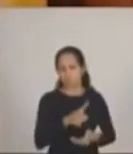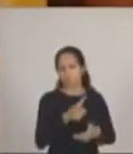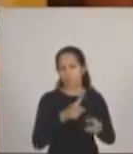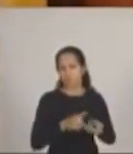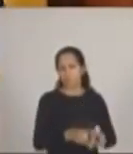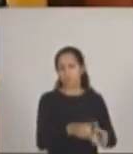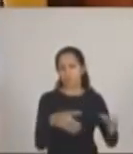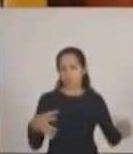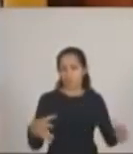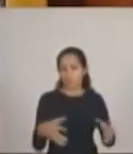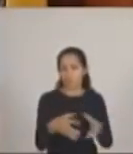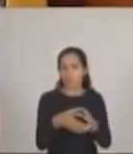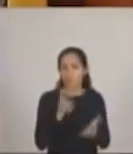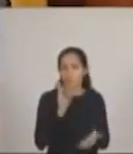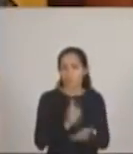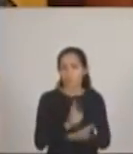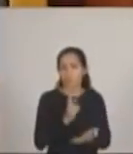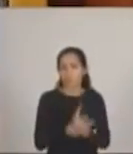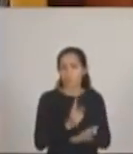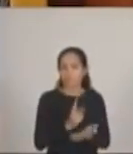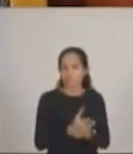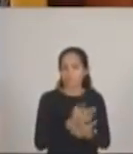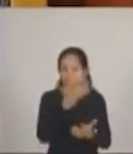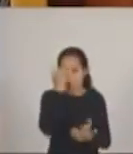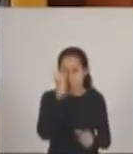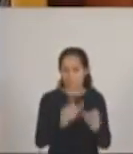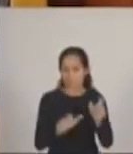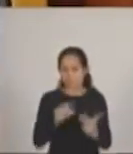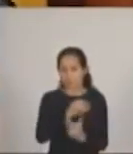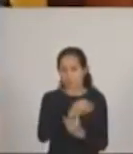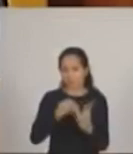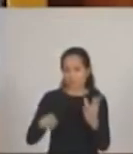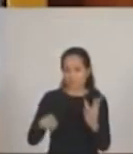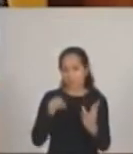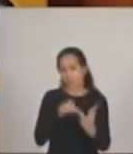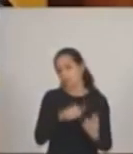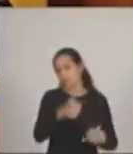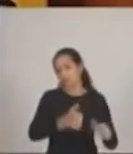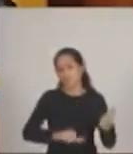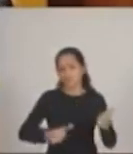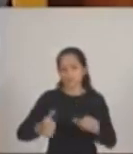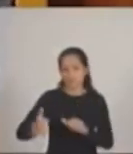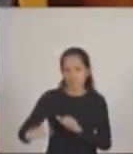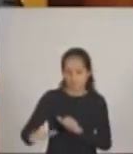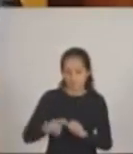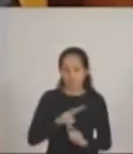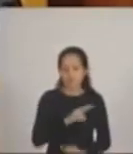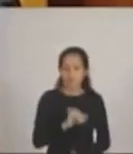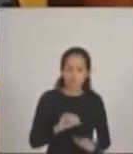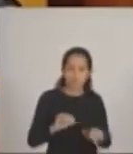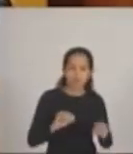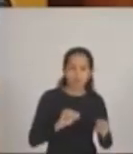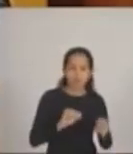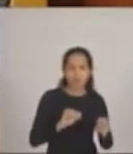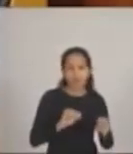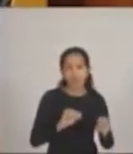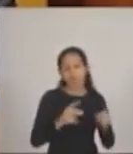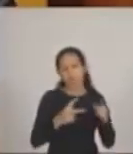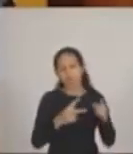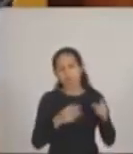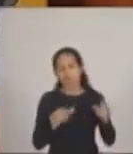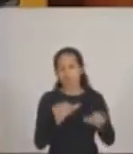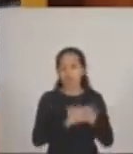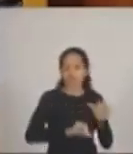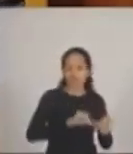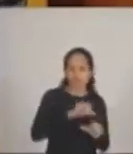comissão permanente composta de 3 membros, para o estudo das modificações a serem introduzidas na